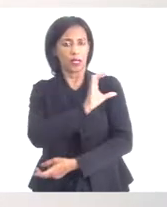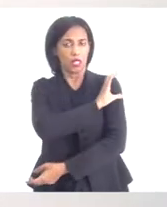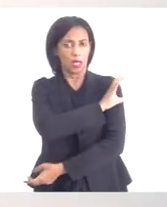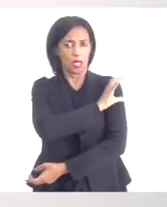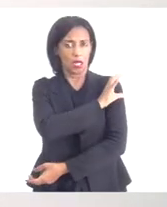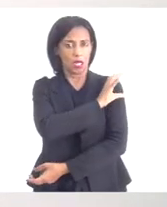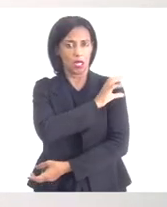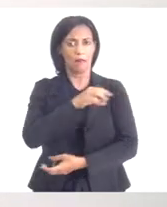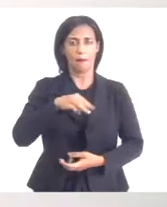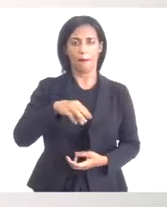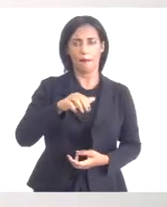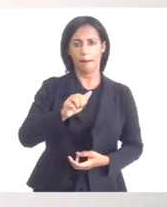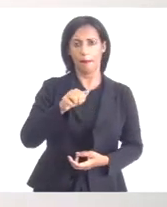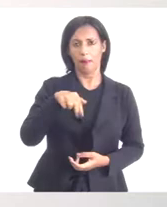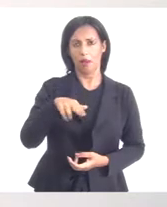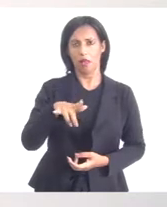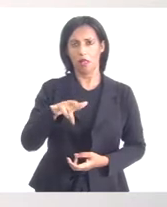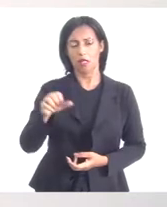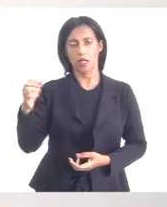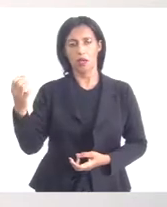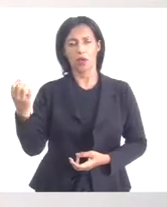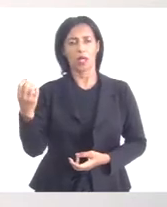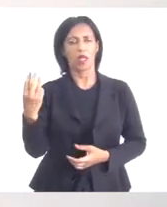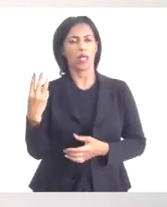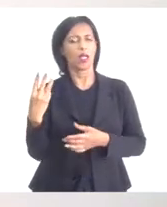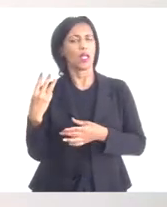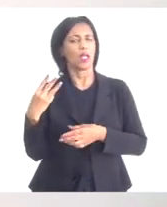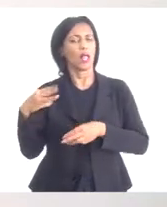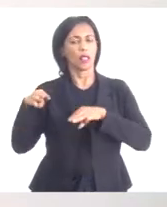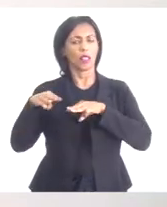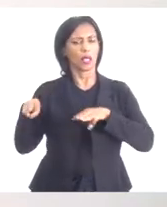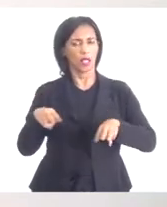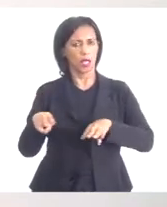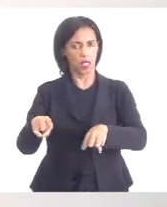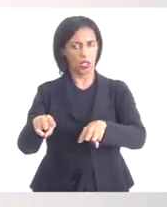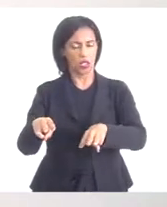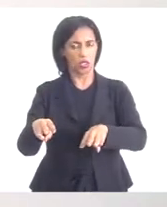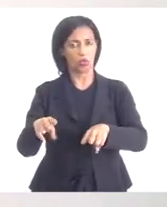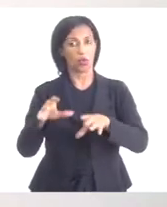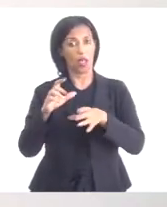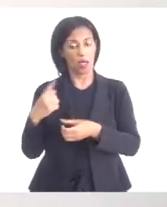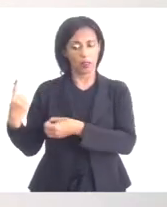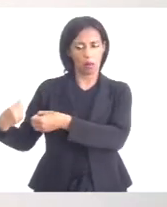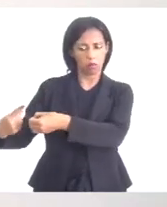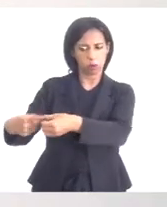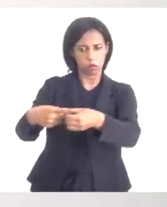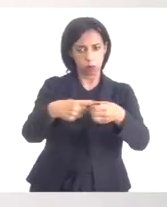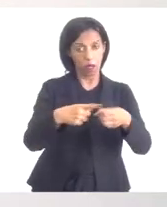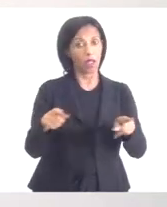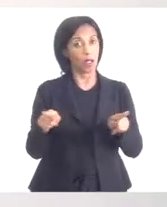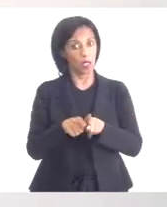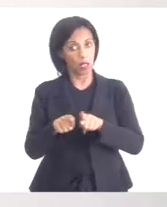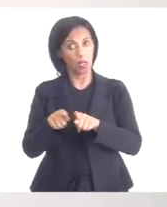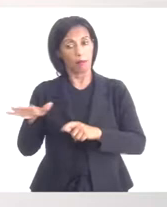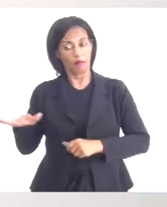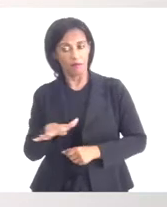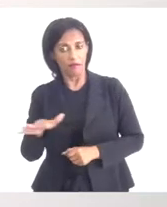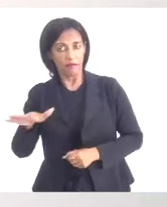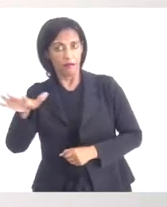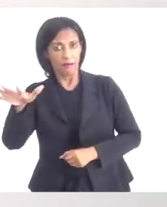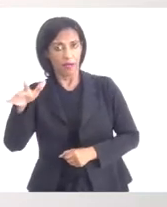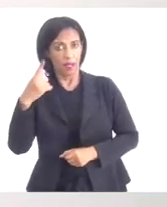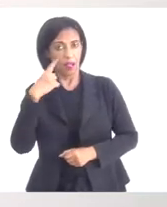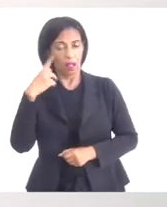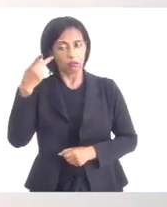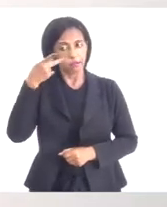Goytacazes Manguinhos e Três Rios Entre esses municípios e favelas do Rio de Janeiro que a